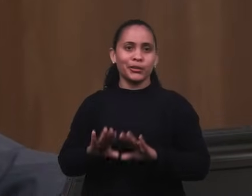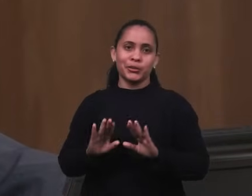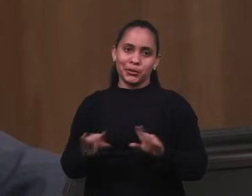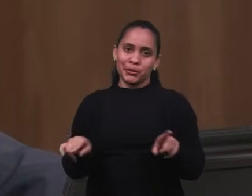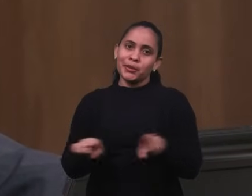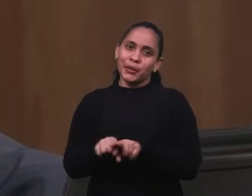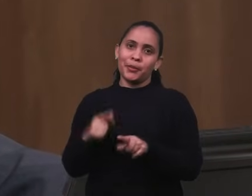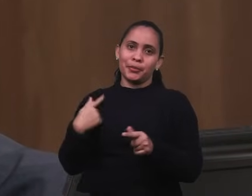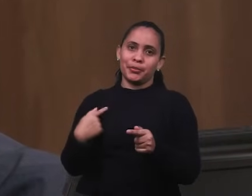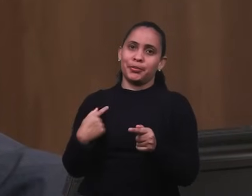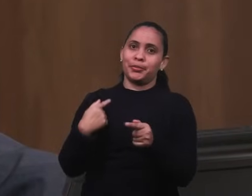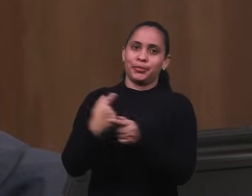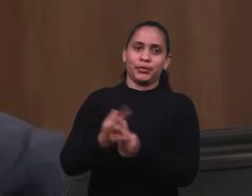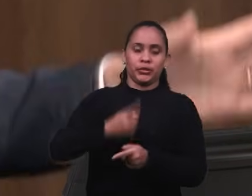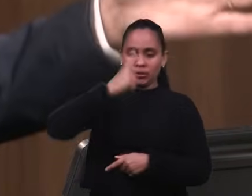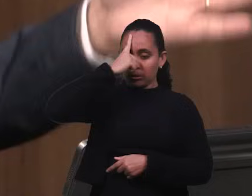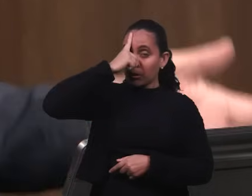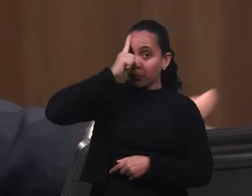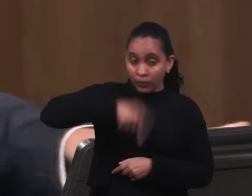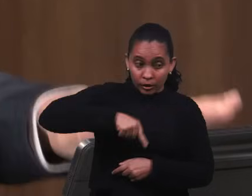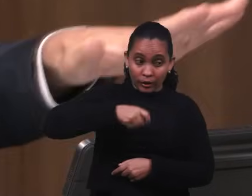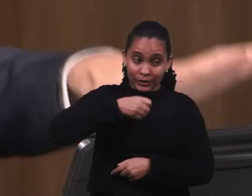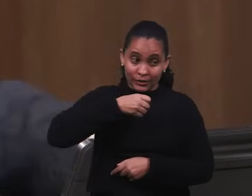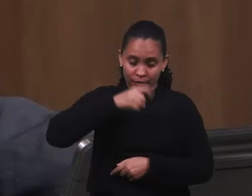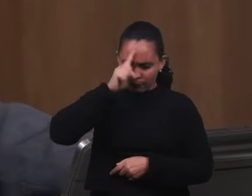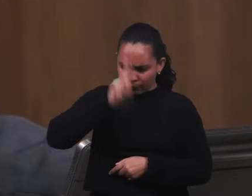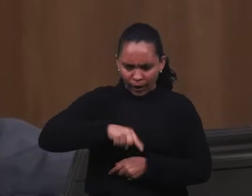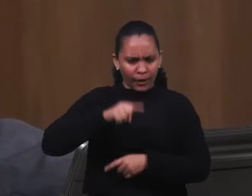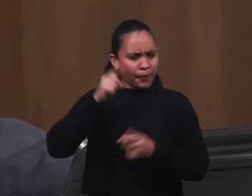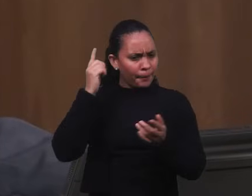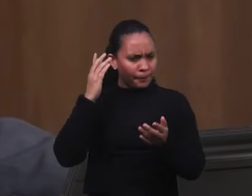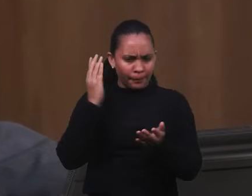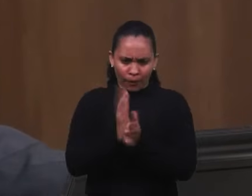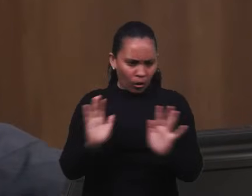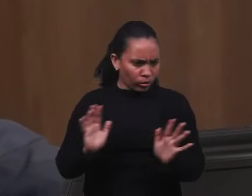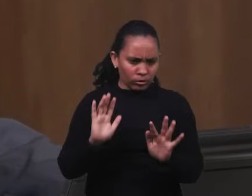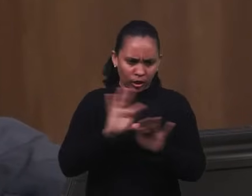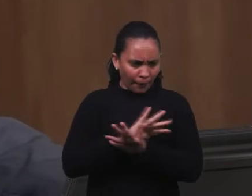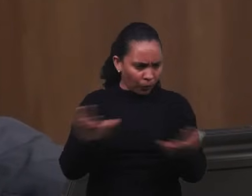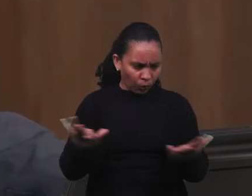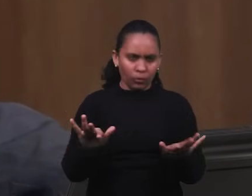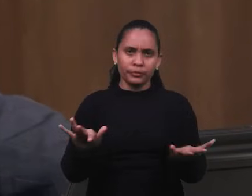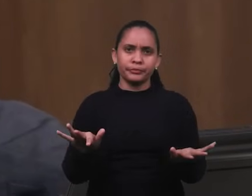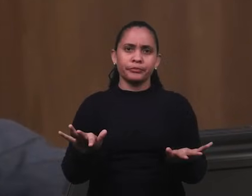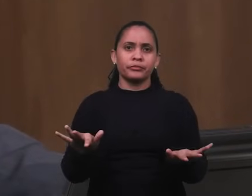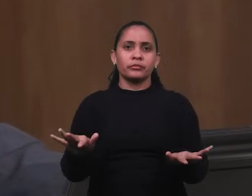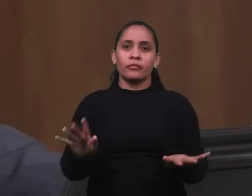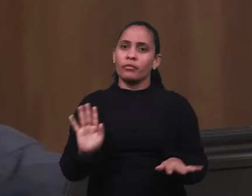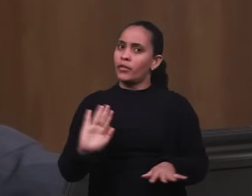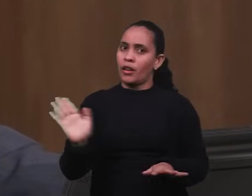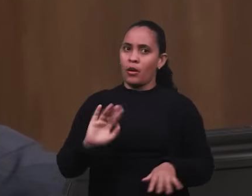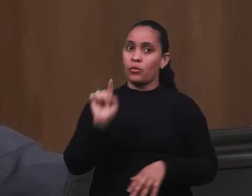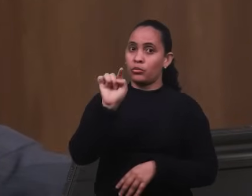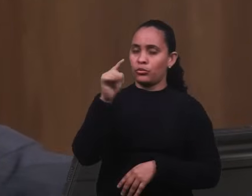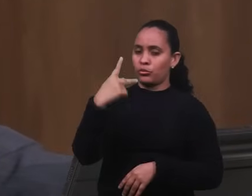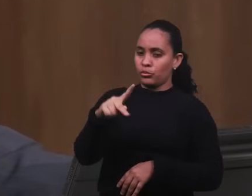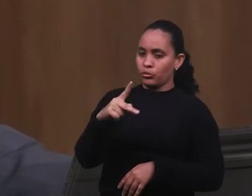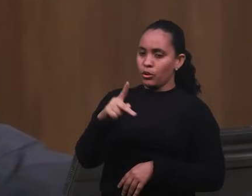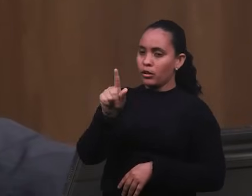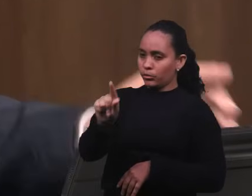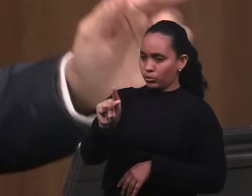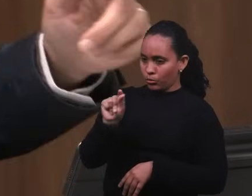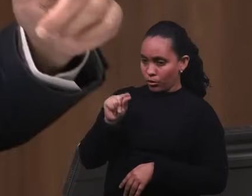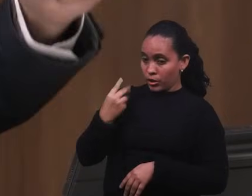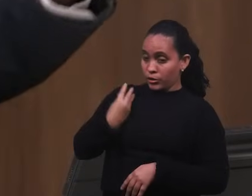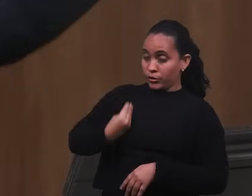está determinado. Sim. Vai ser assim e está decretado. Então, dependendo da escolha que nós